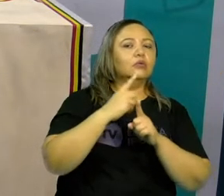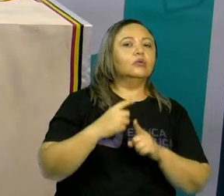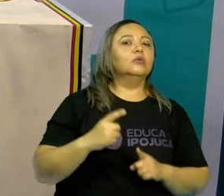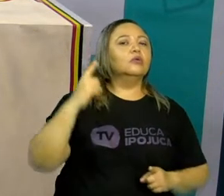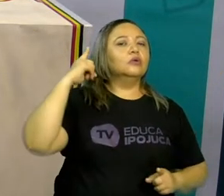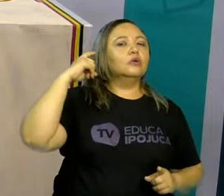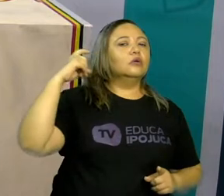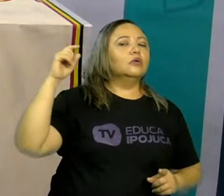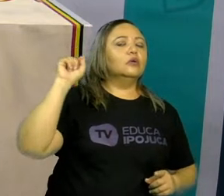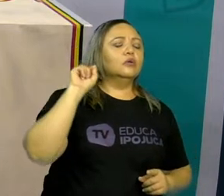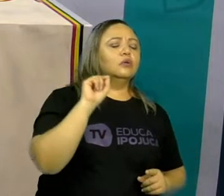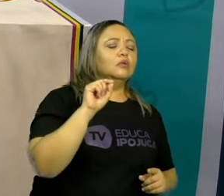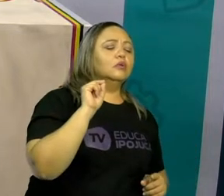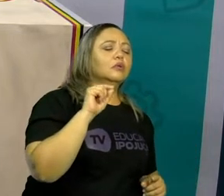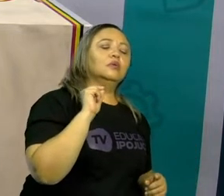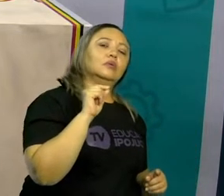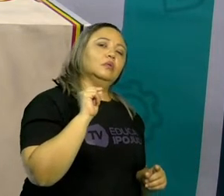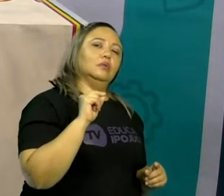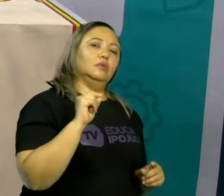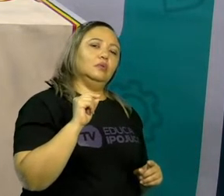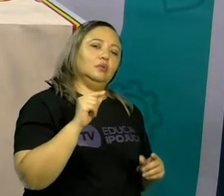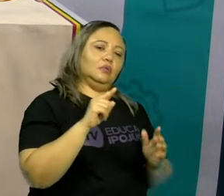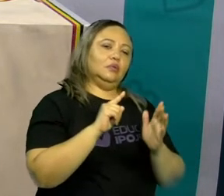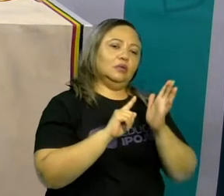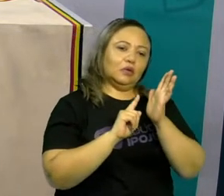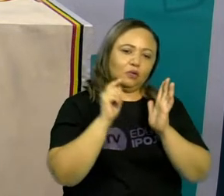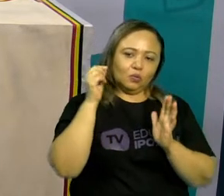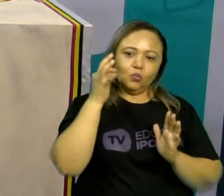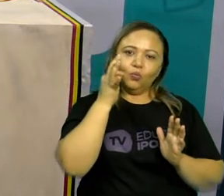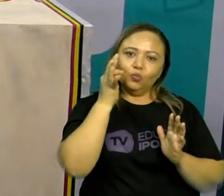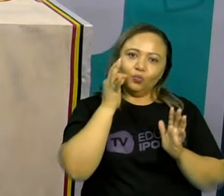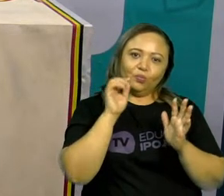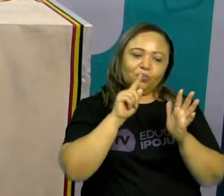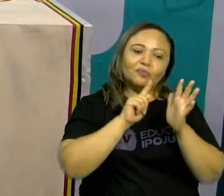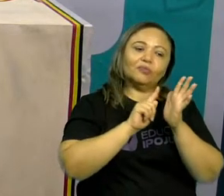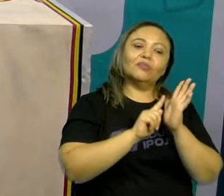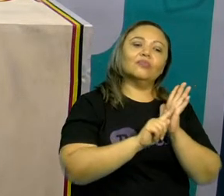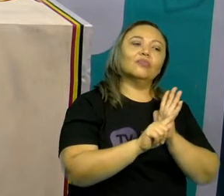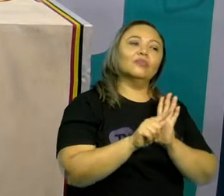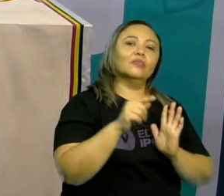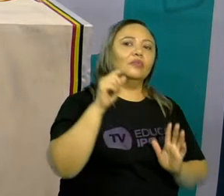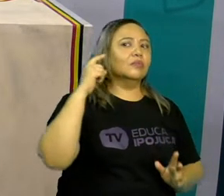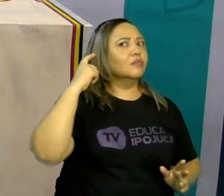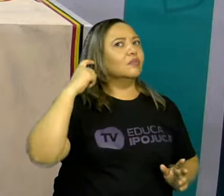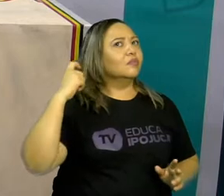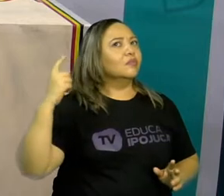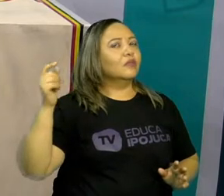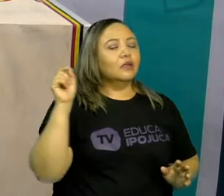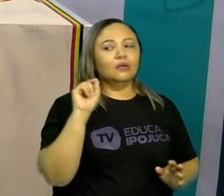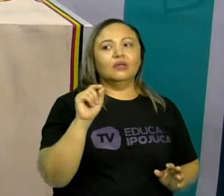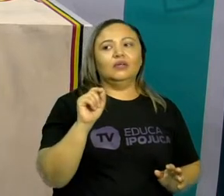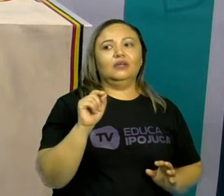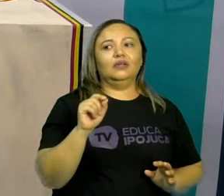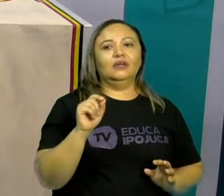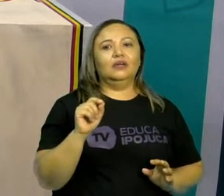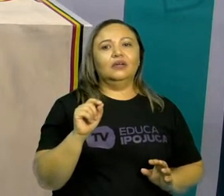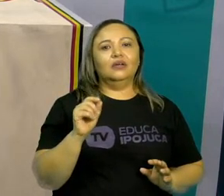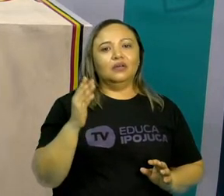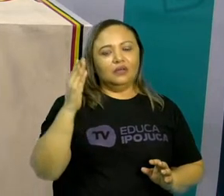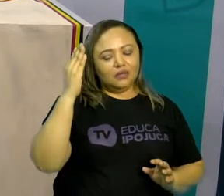ele em será o que será pensam é esse